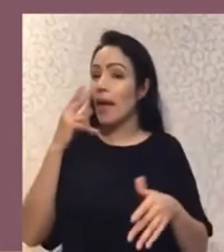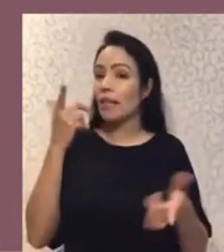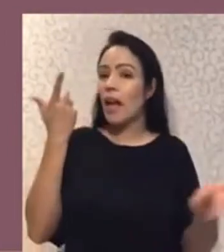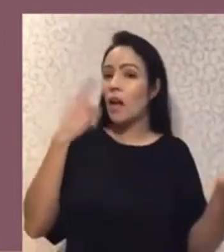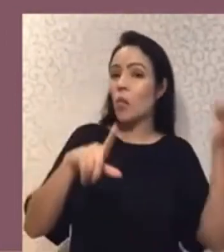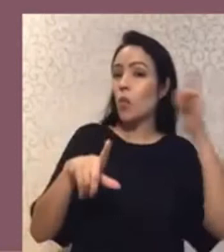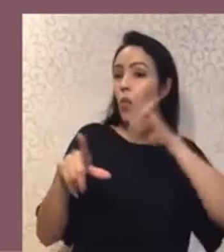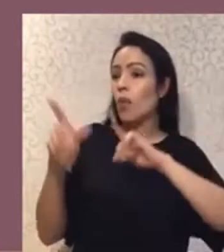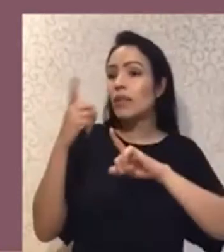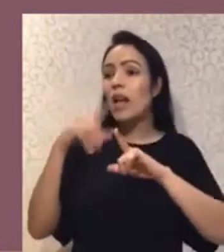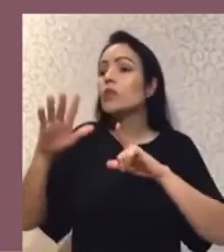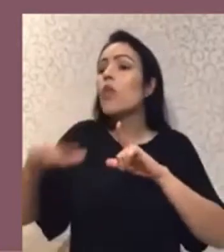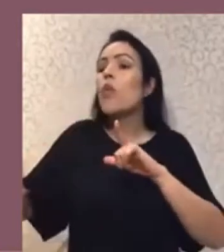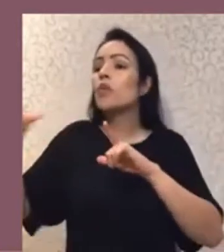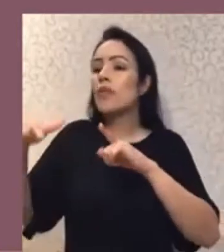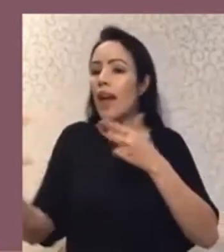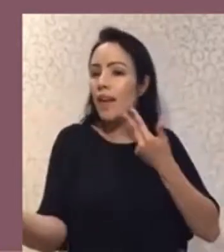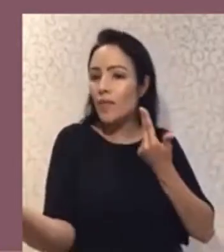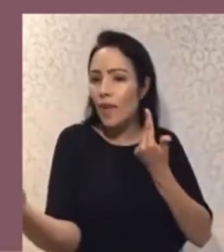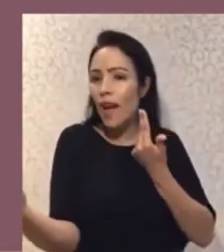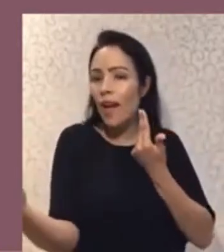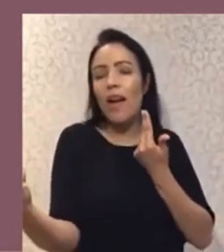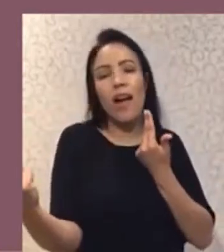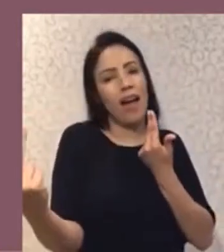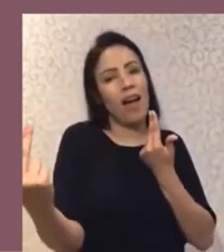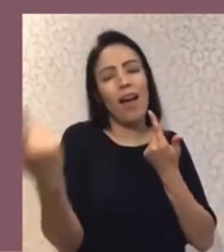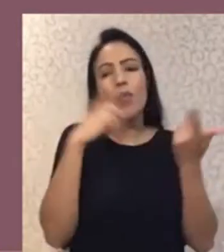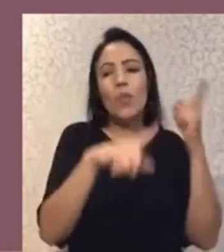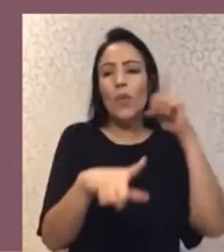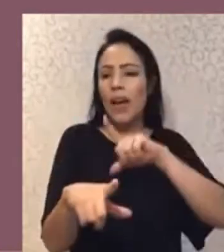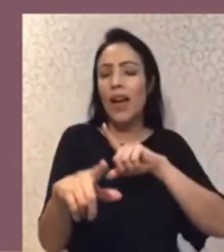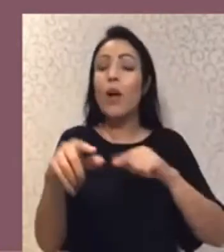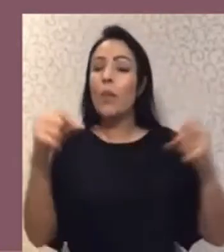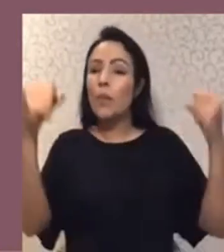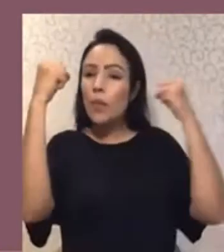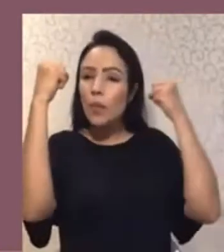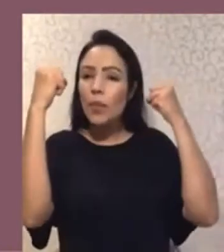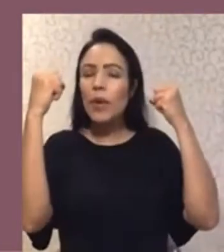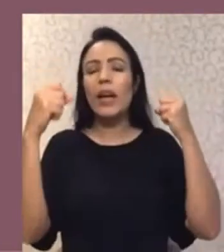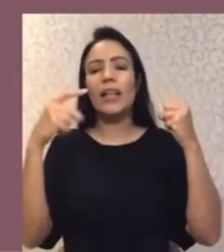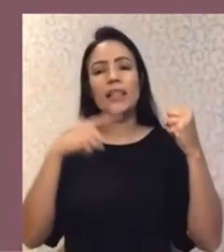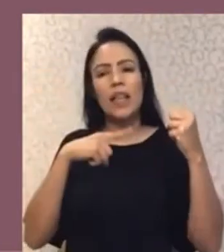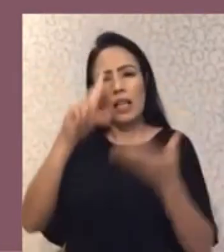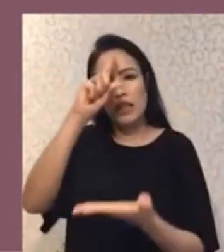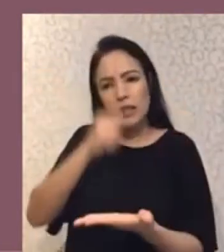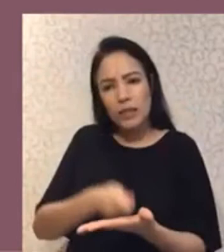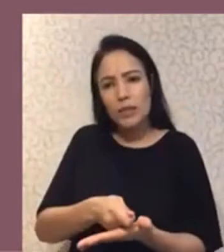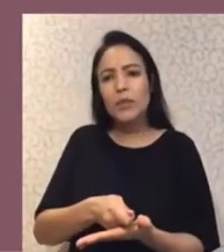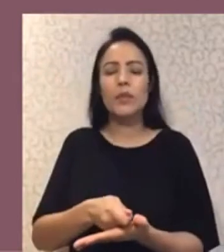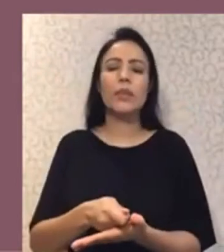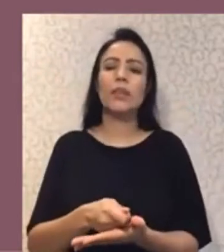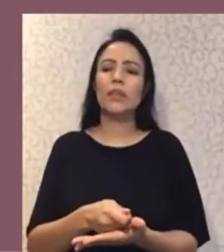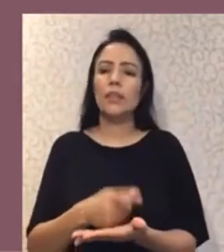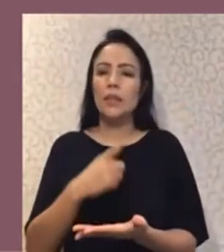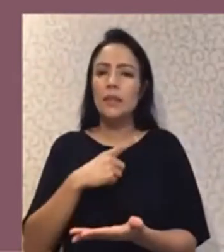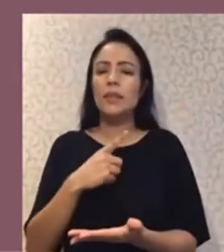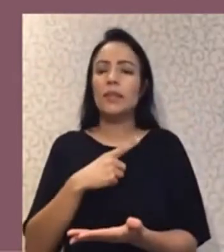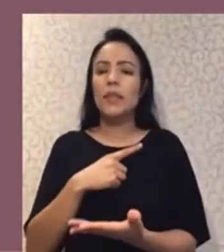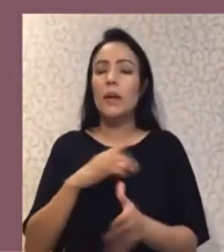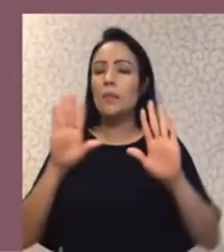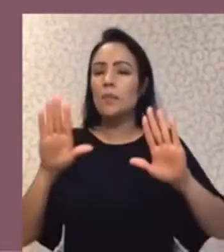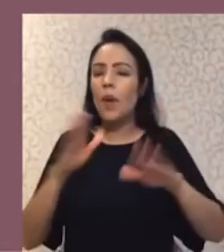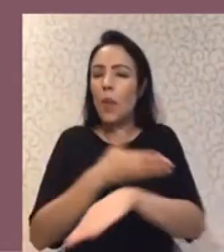sujeito estrutural, ele está nos cargos de poder, ele está nos cargos de decisões, e os próprios sujeitos